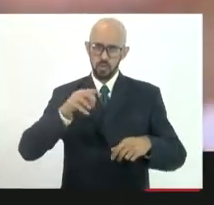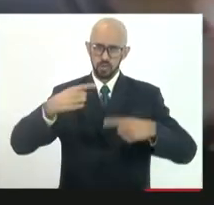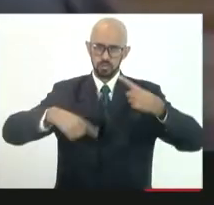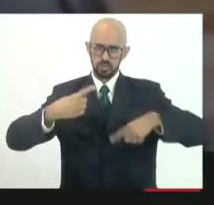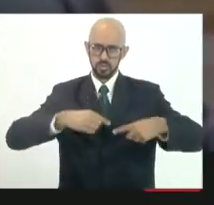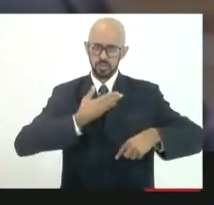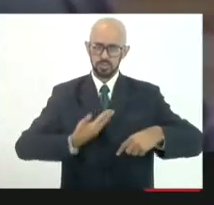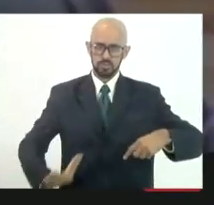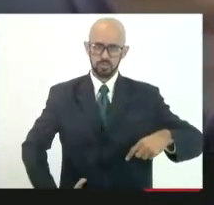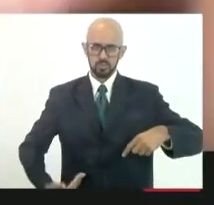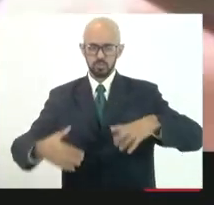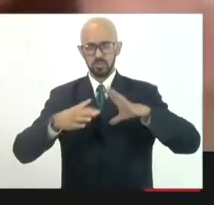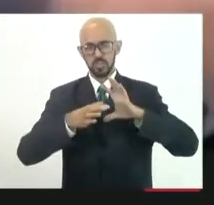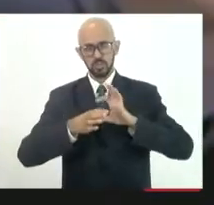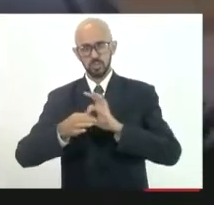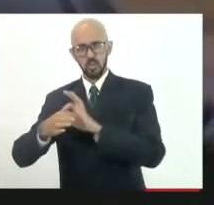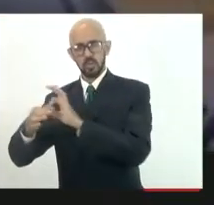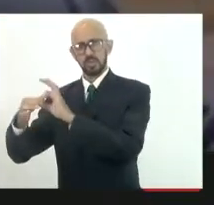de